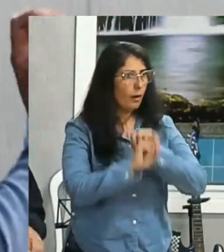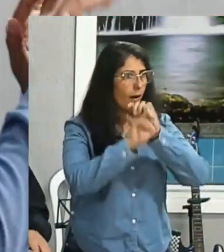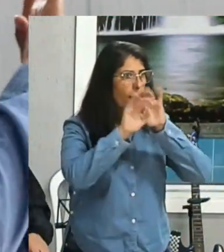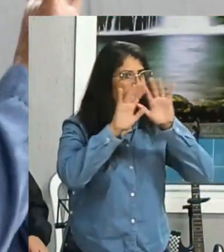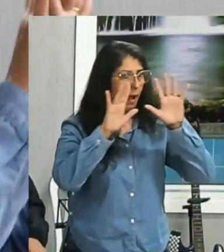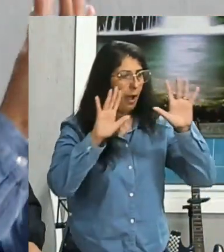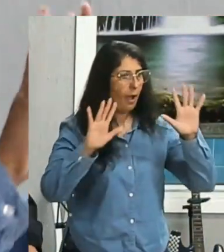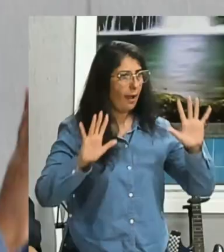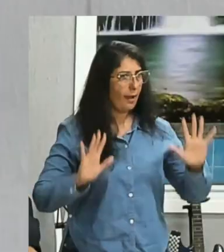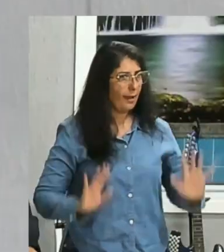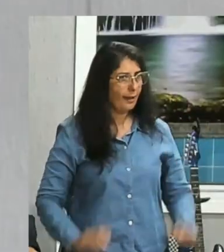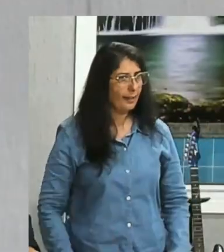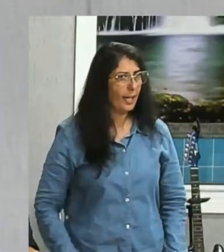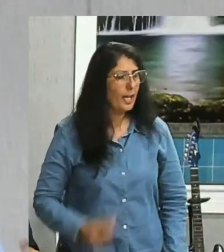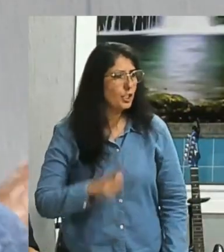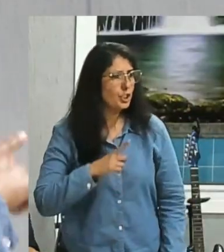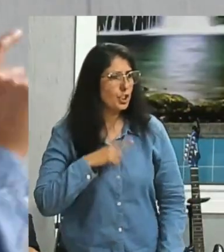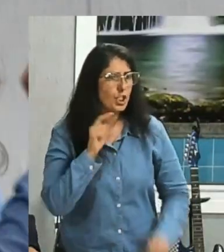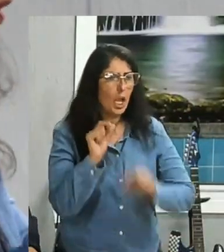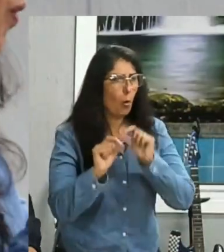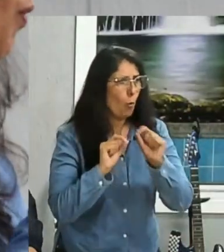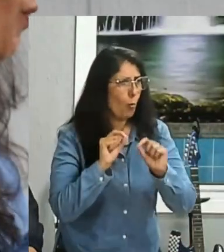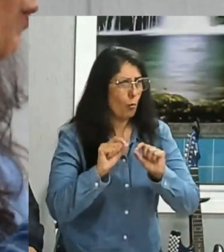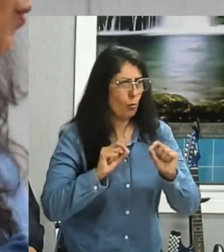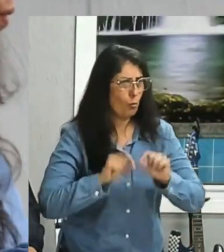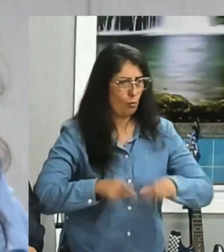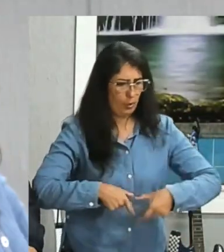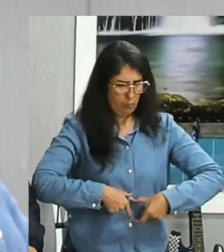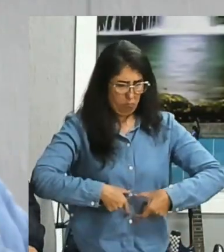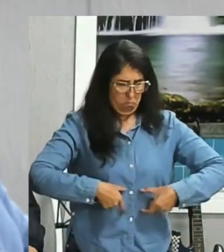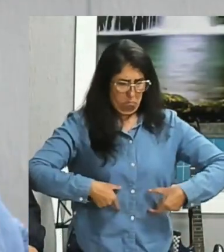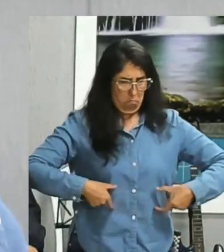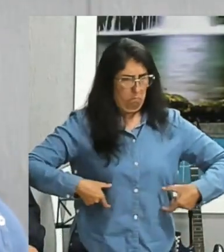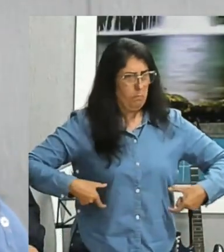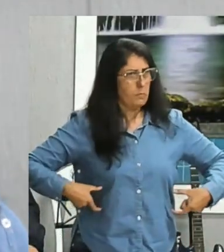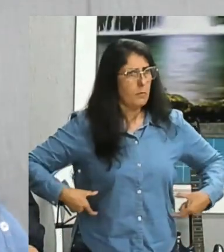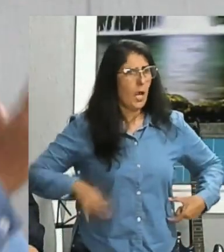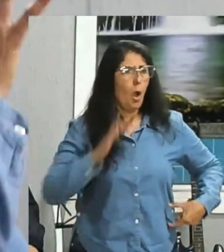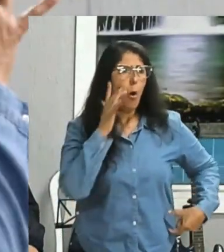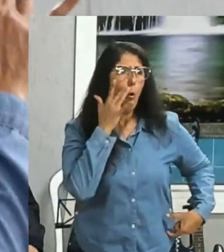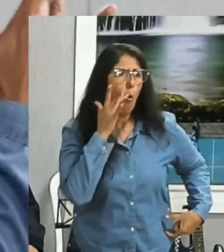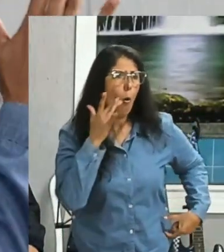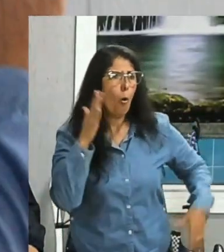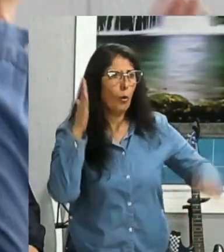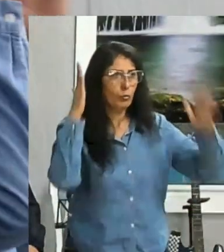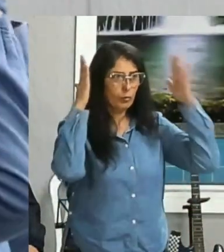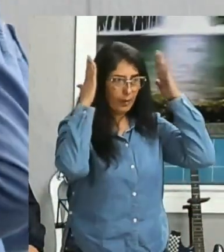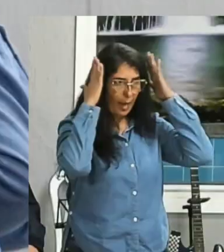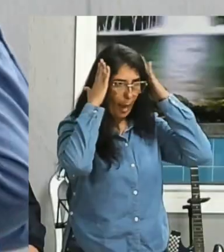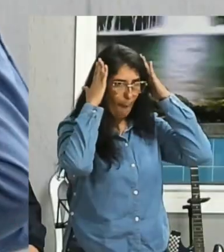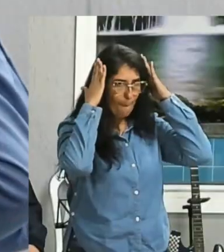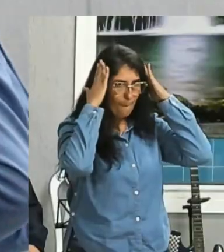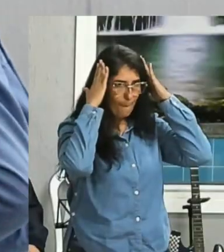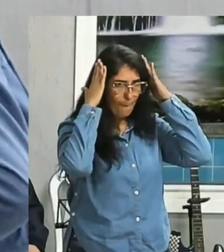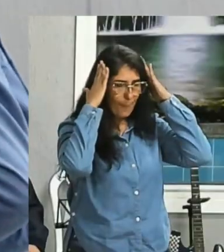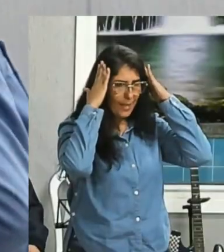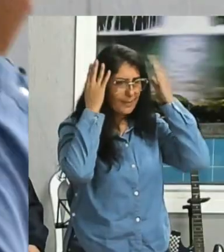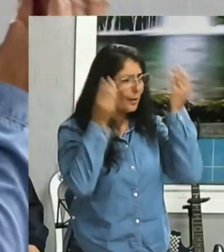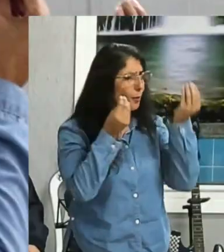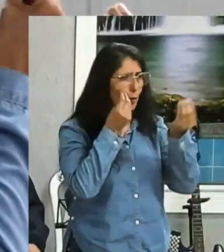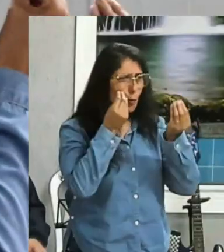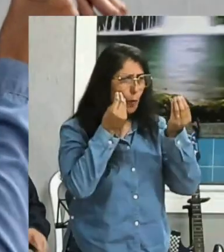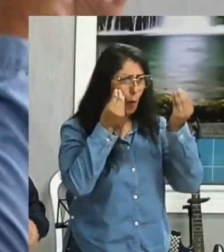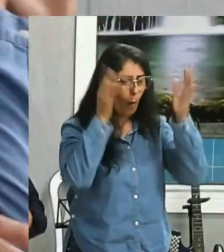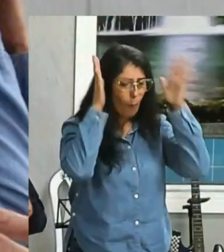peito com uma cinta de ouro. A sua cabeça e cabelos eram